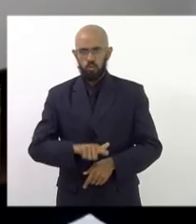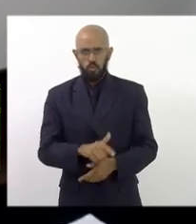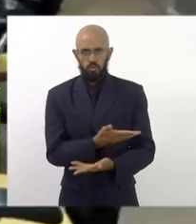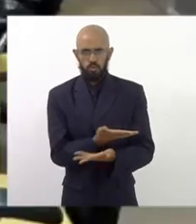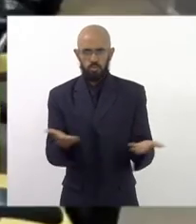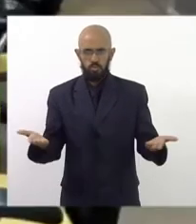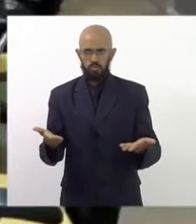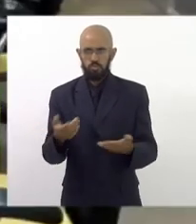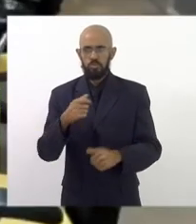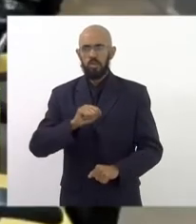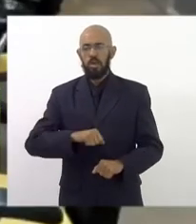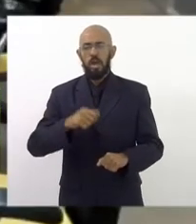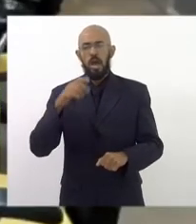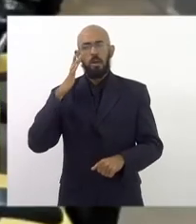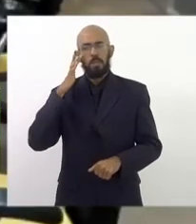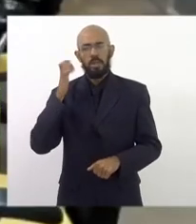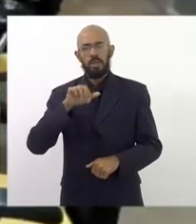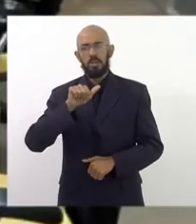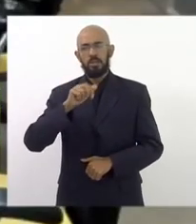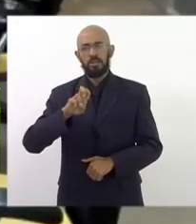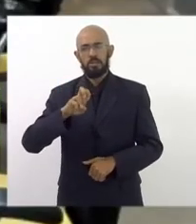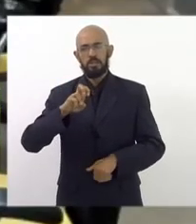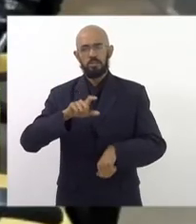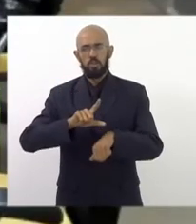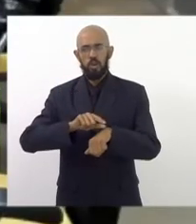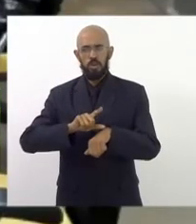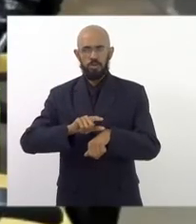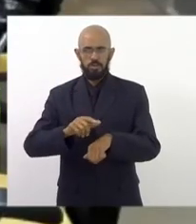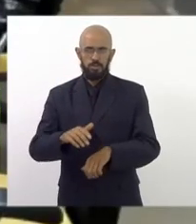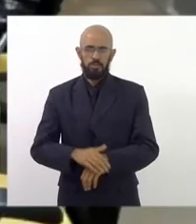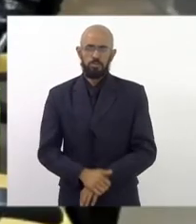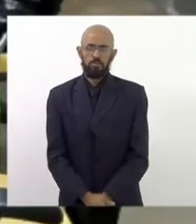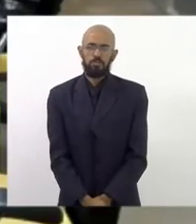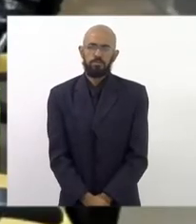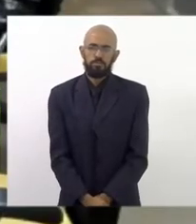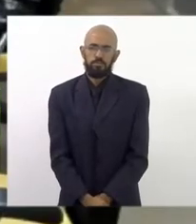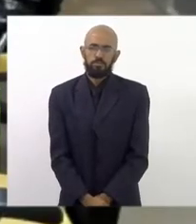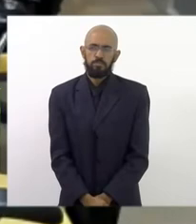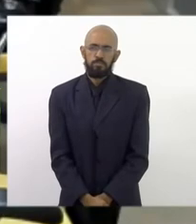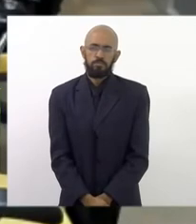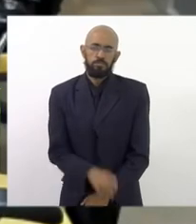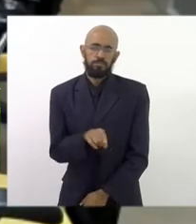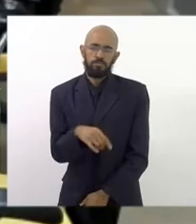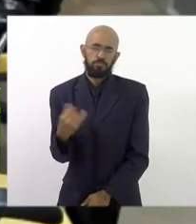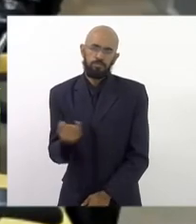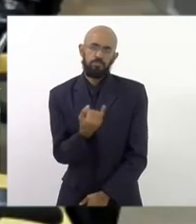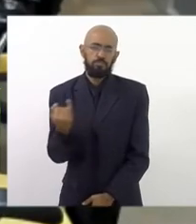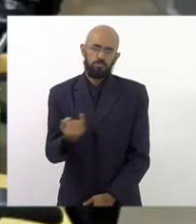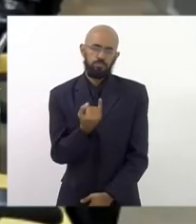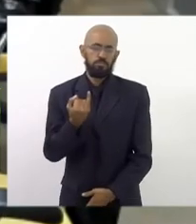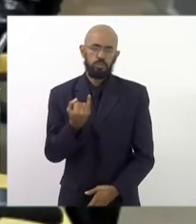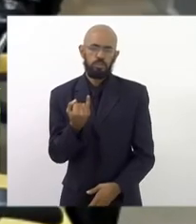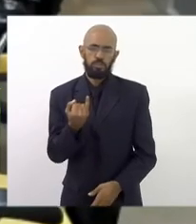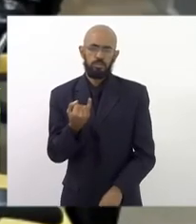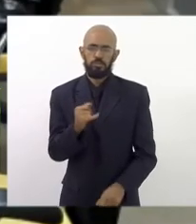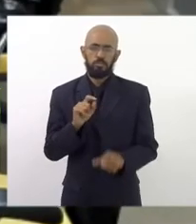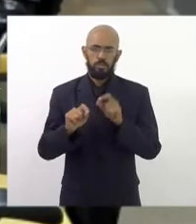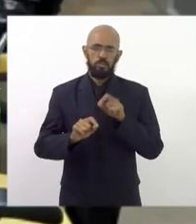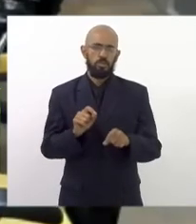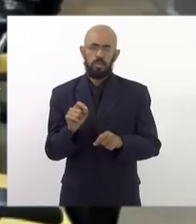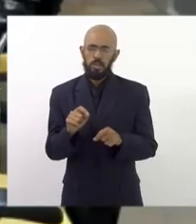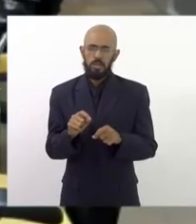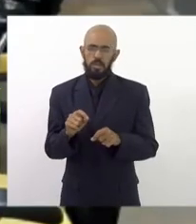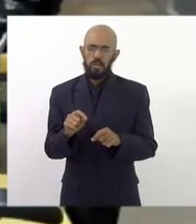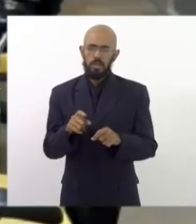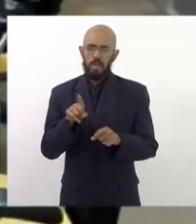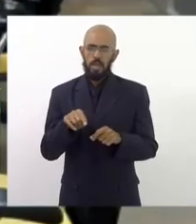Vai ser amanhã às 15 horas aqui. Eu acho isso de uma importância tão grande para que a gente possa... que são